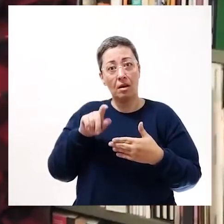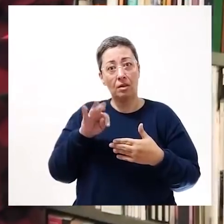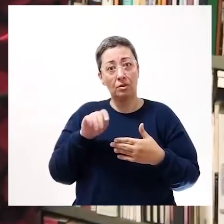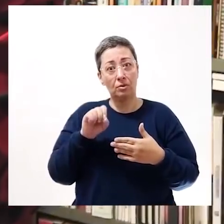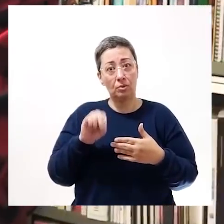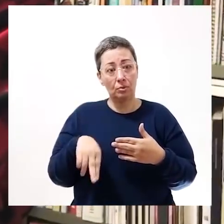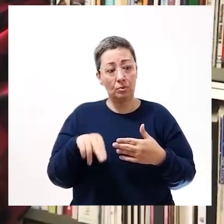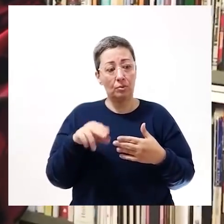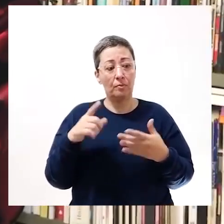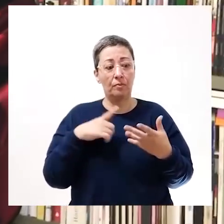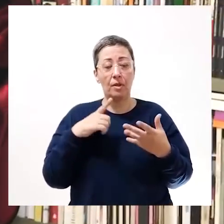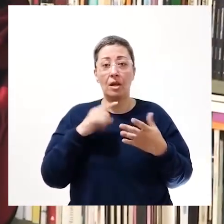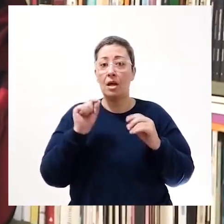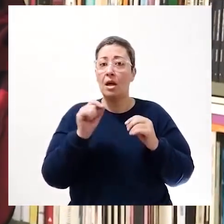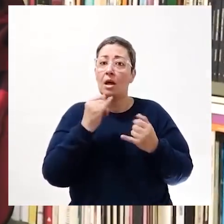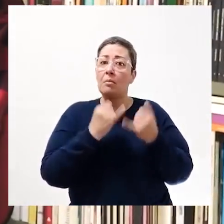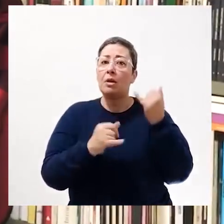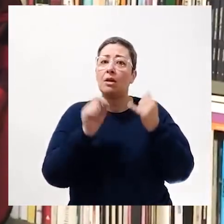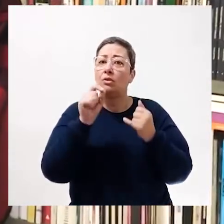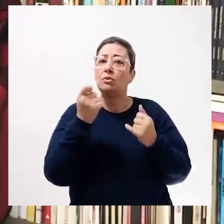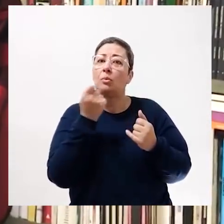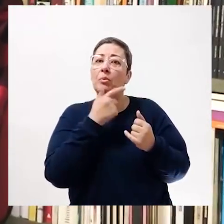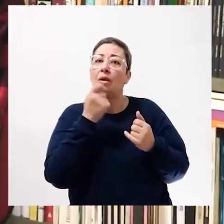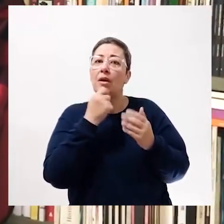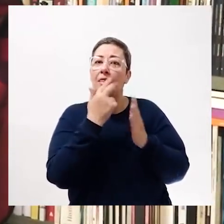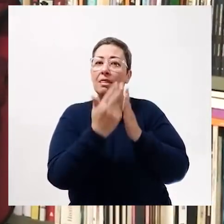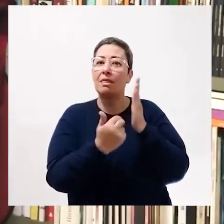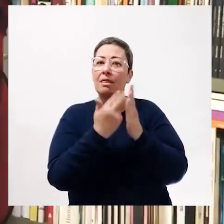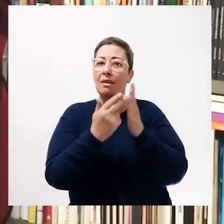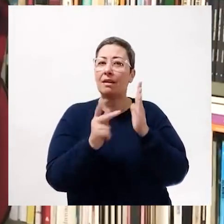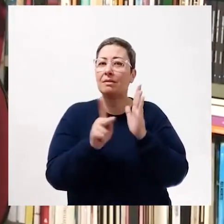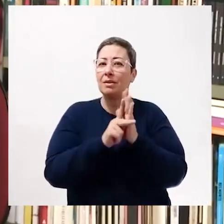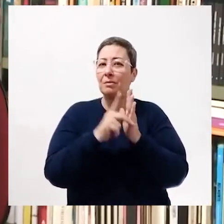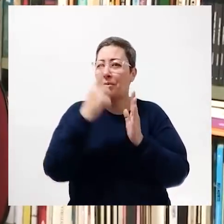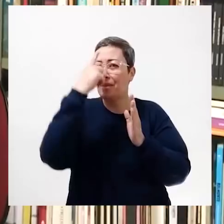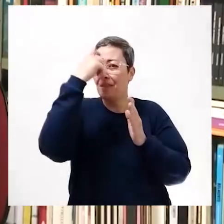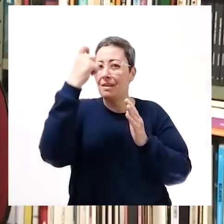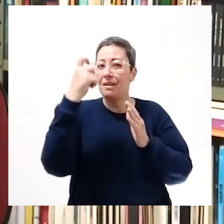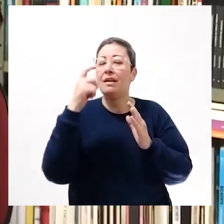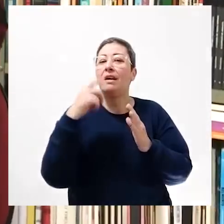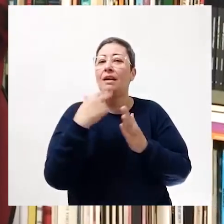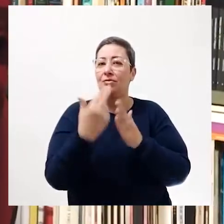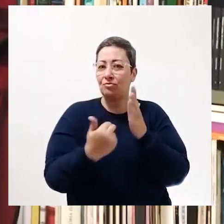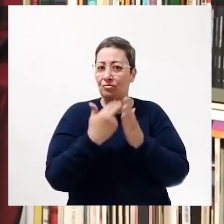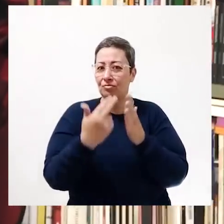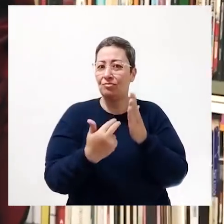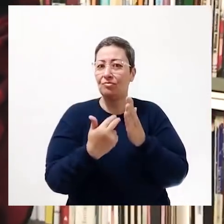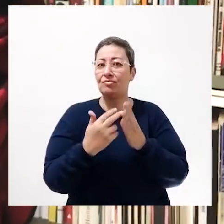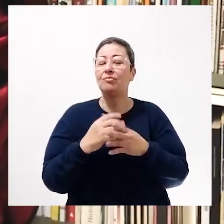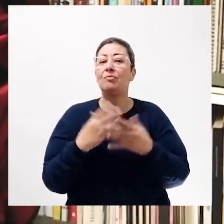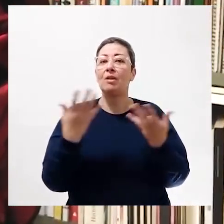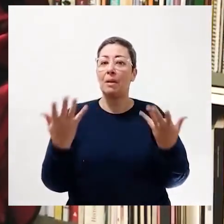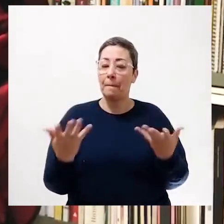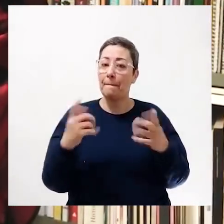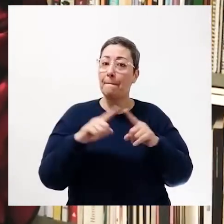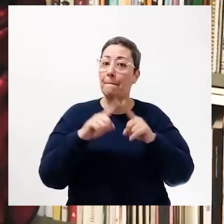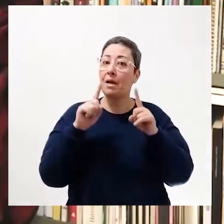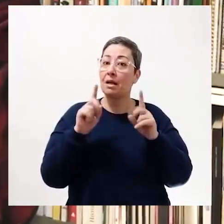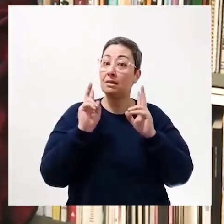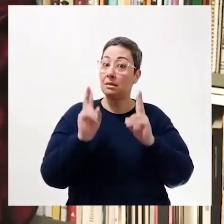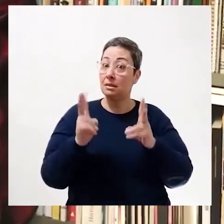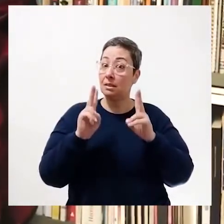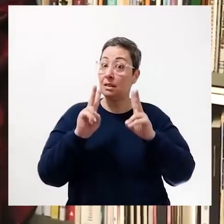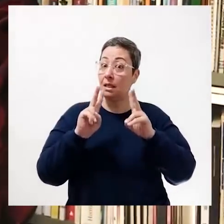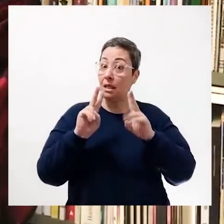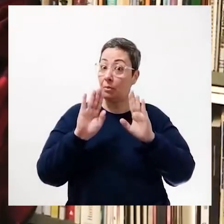né? É como se fosse uma piada desenhada, uma ideia desenhada. Olha aqui, ó. Tá? Mas sempre